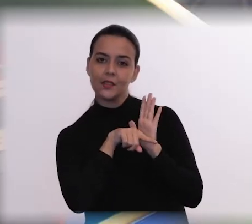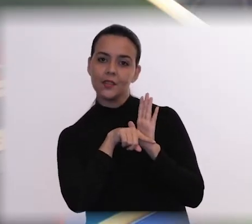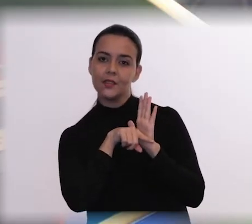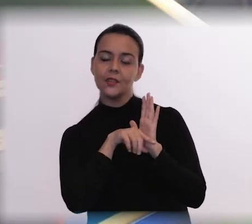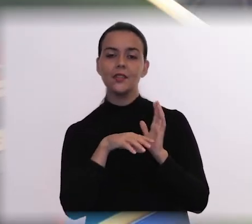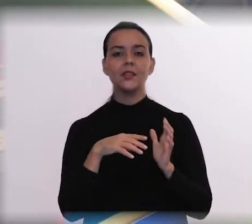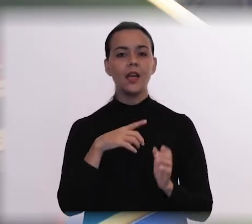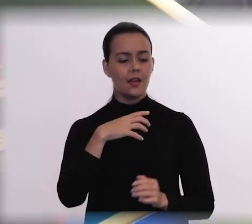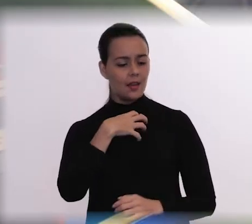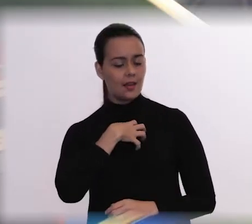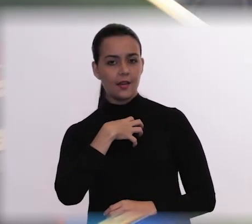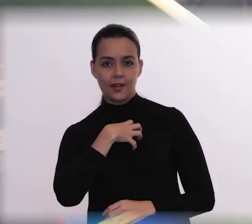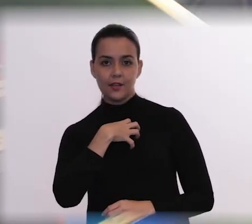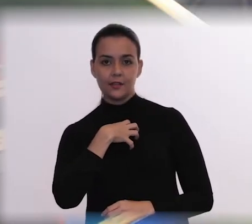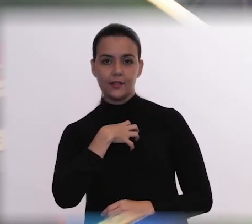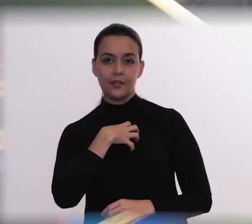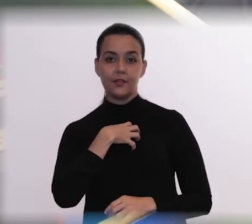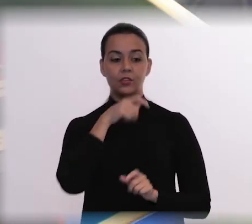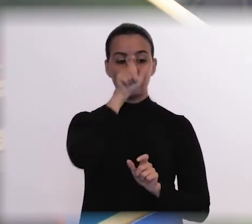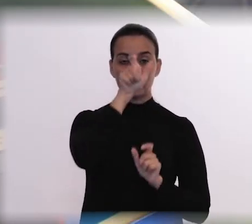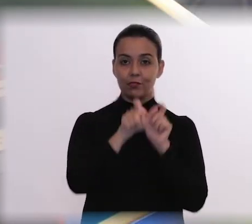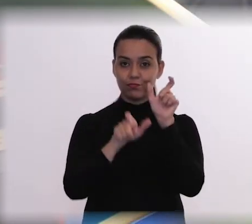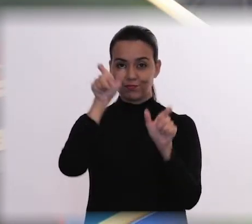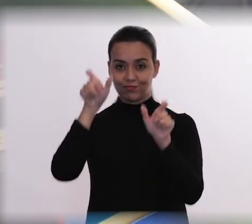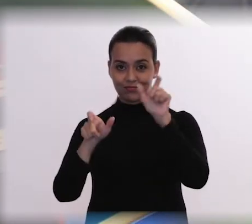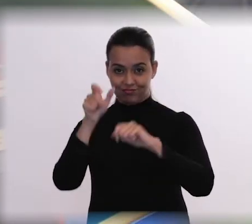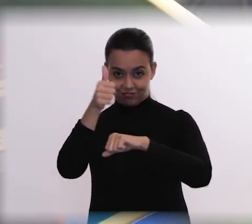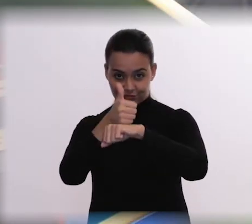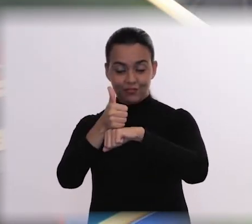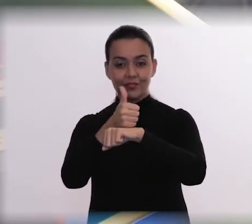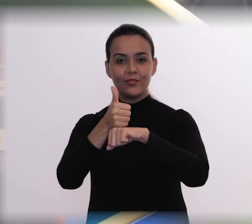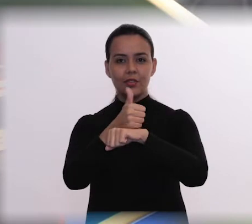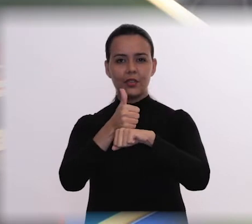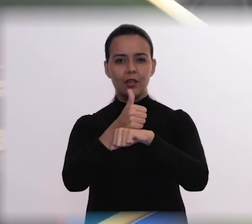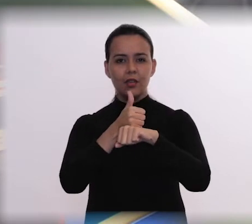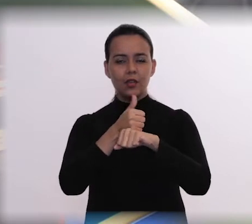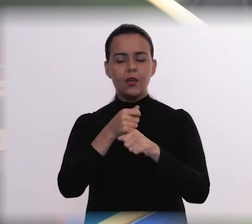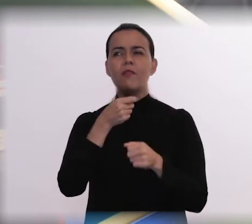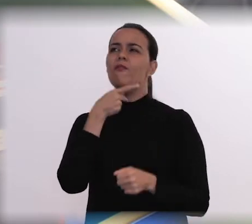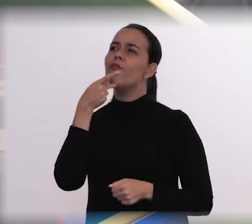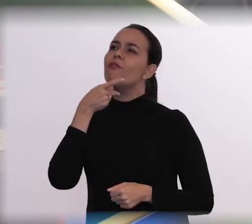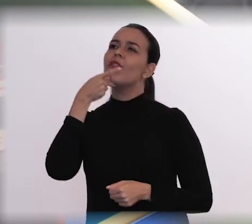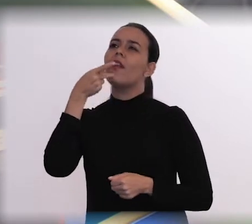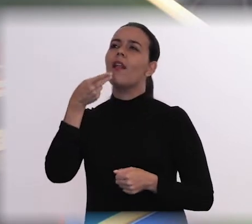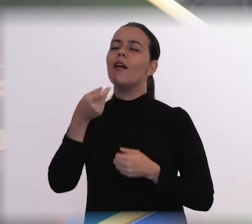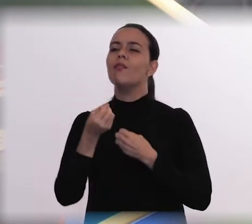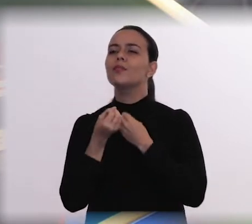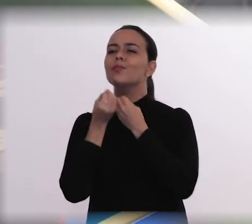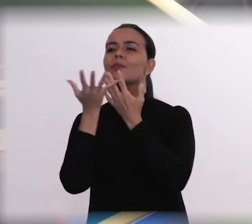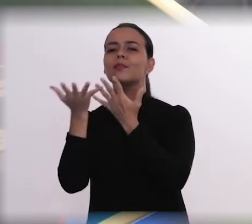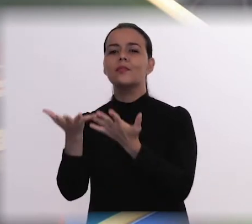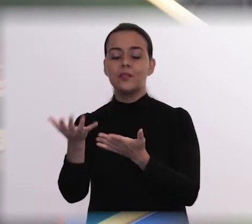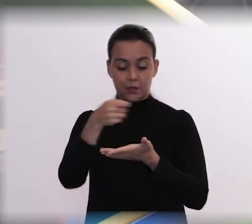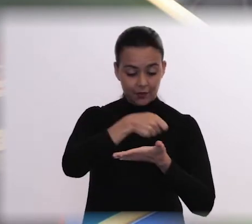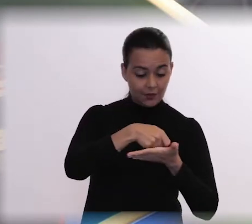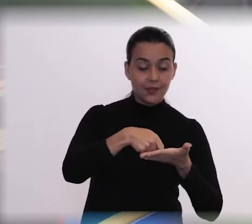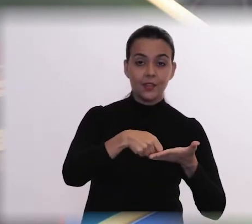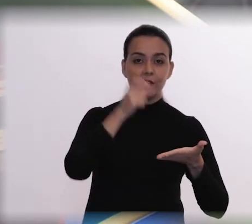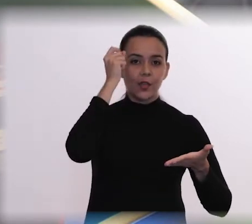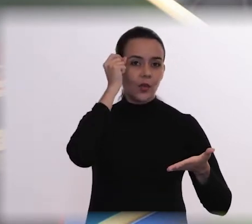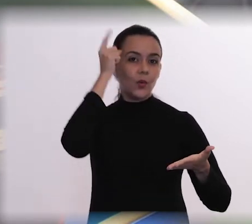características destes homens é que eles falavam e escreviam sobre vários aspectos da